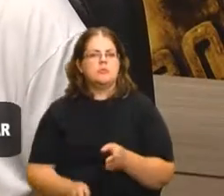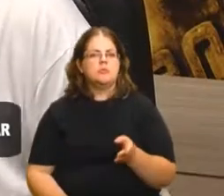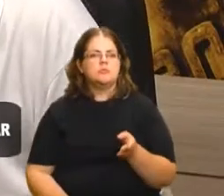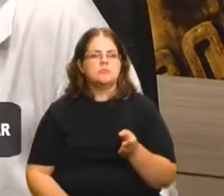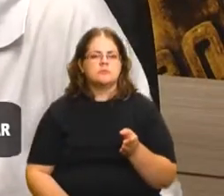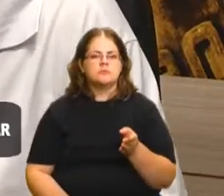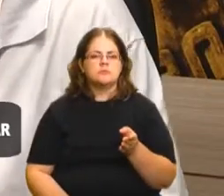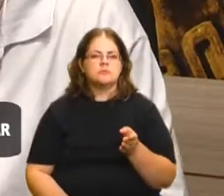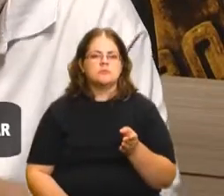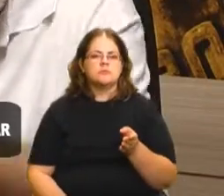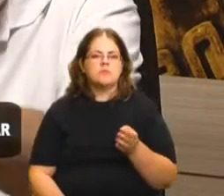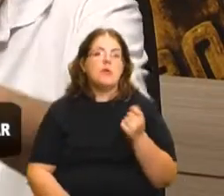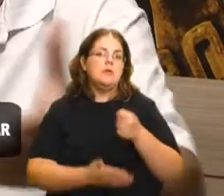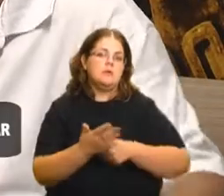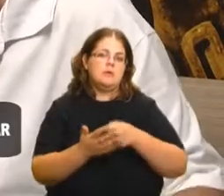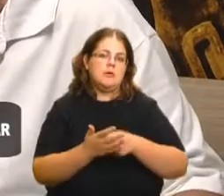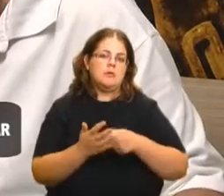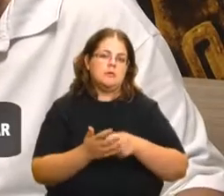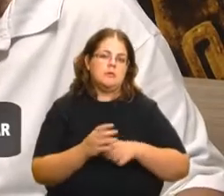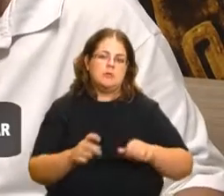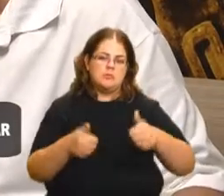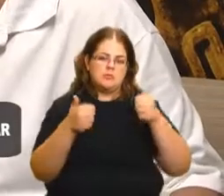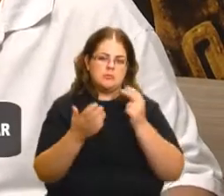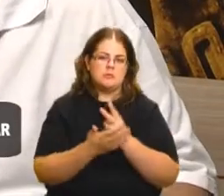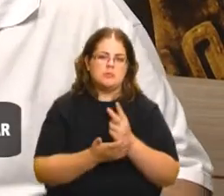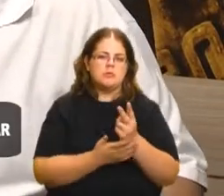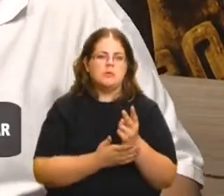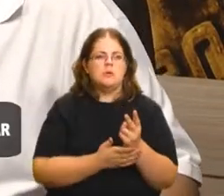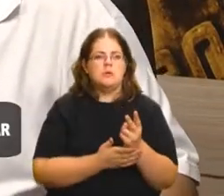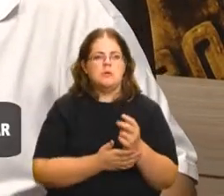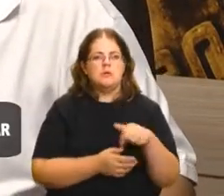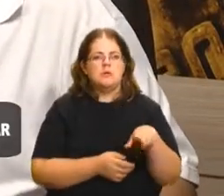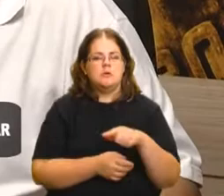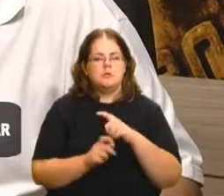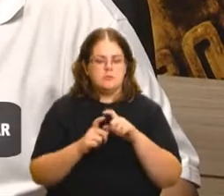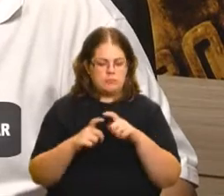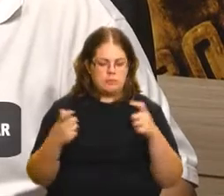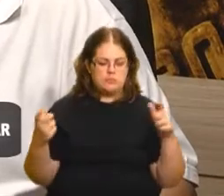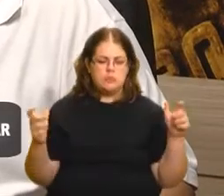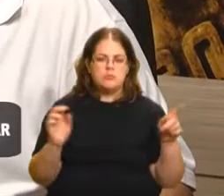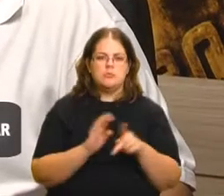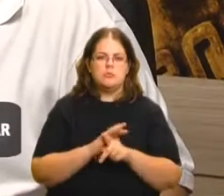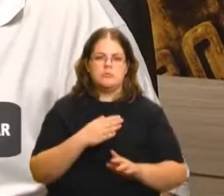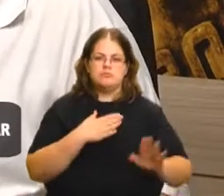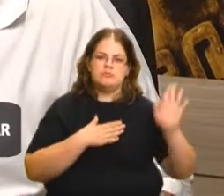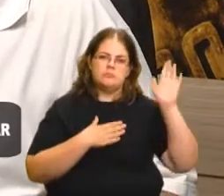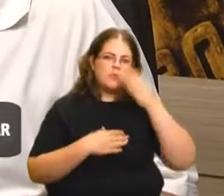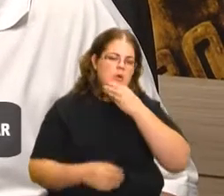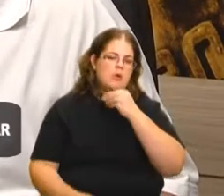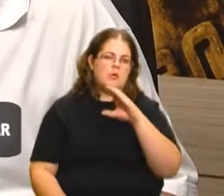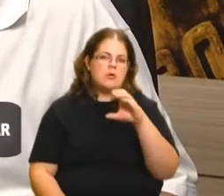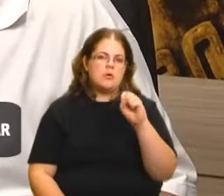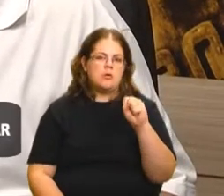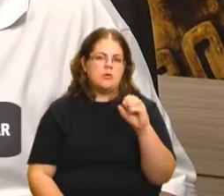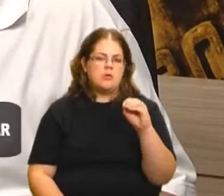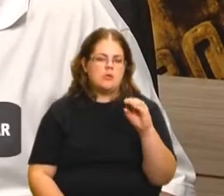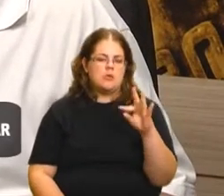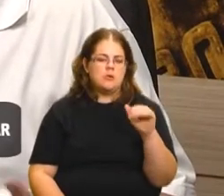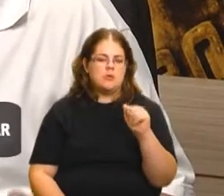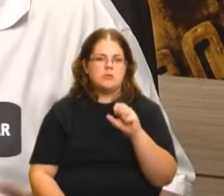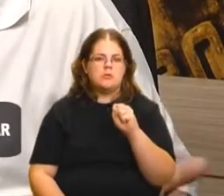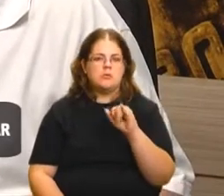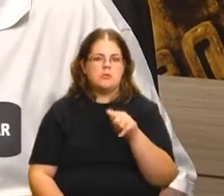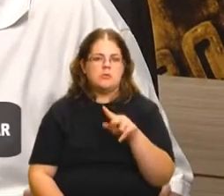agredido muito antes. E se tenta formar isso. Mas já há o crescimento da candidatura Costa e Silva e as